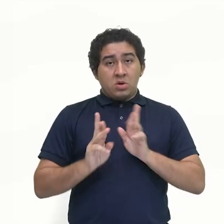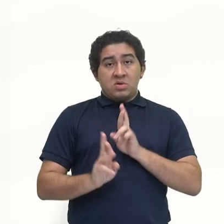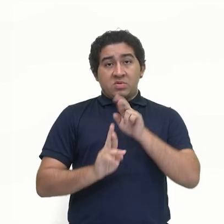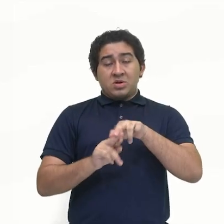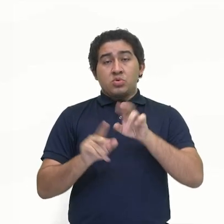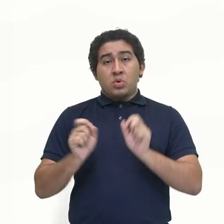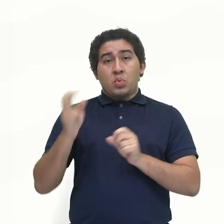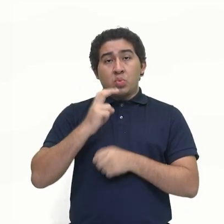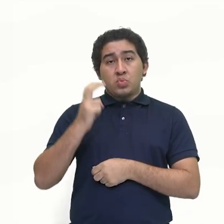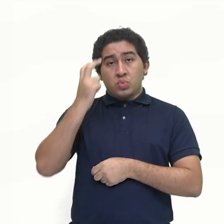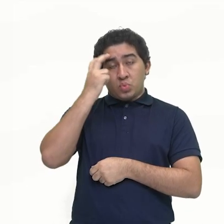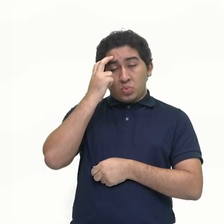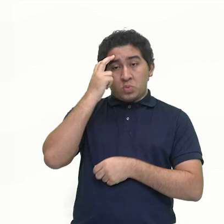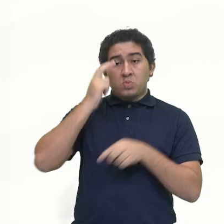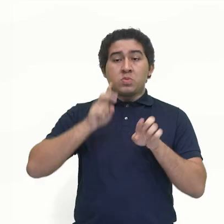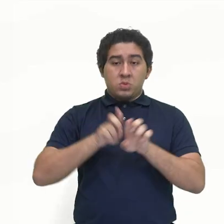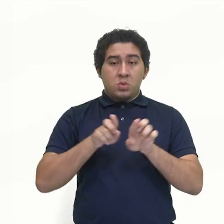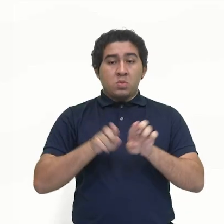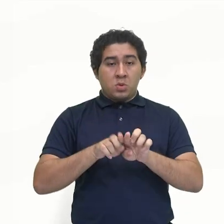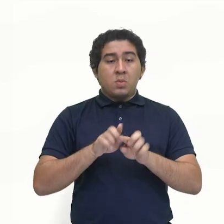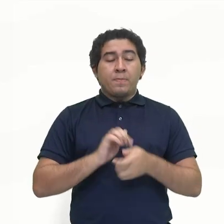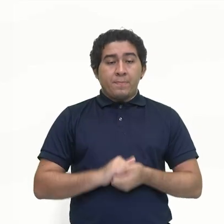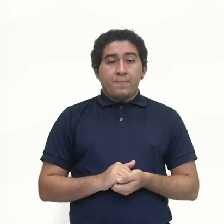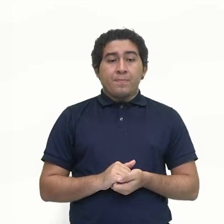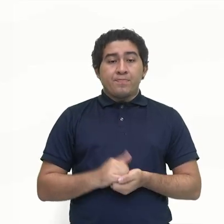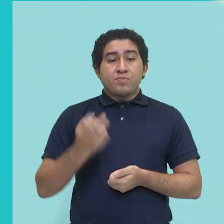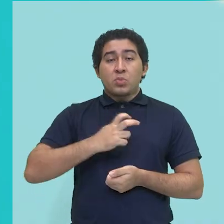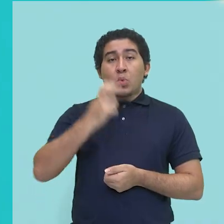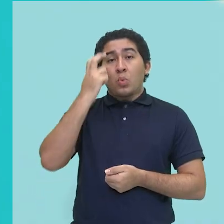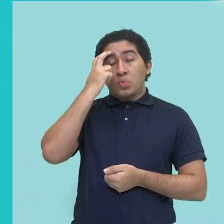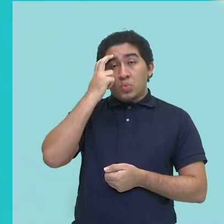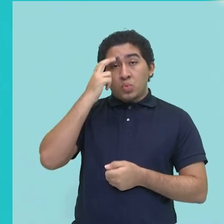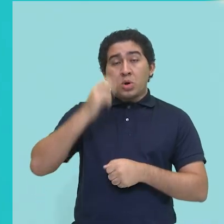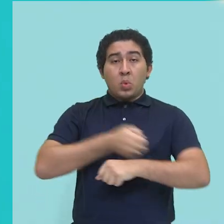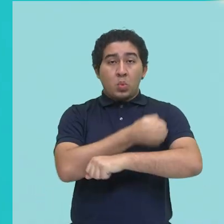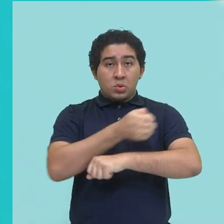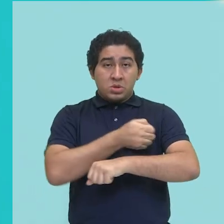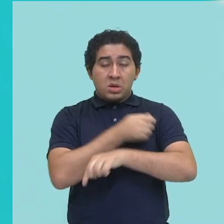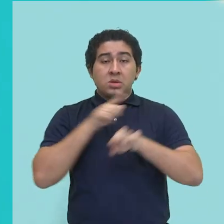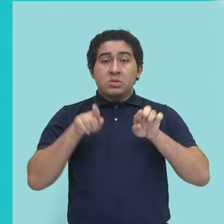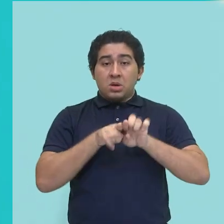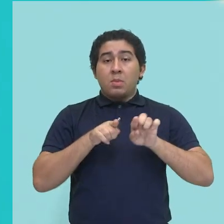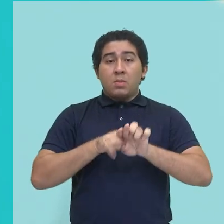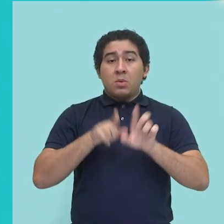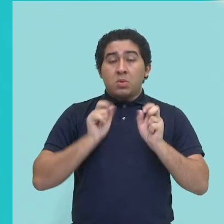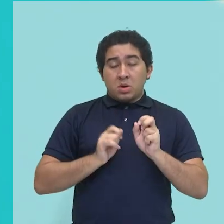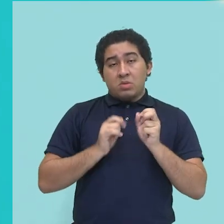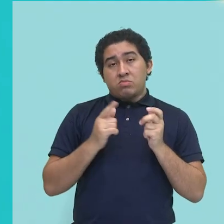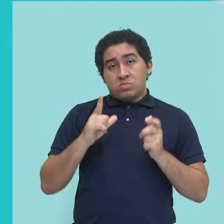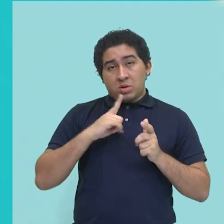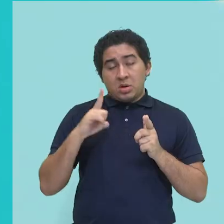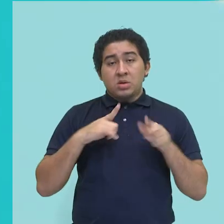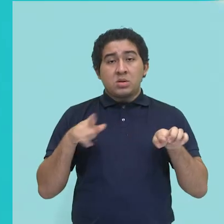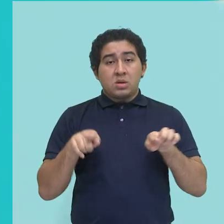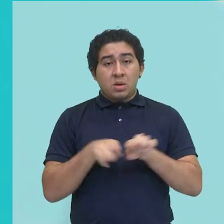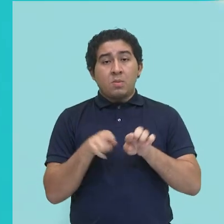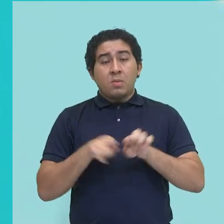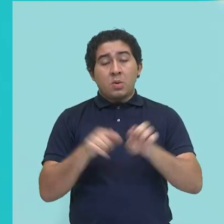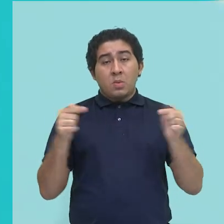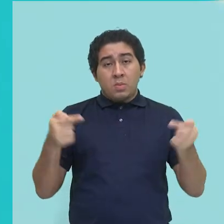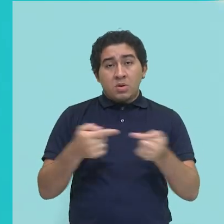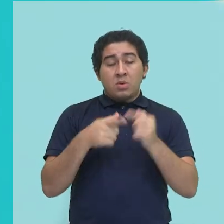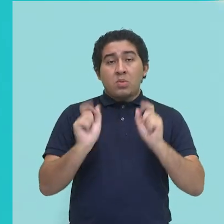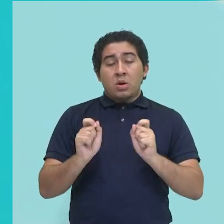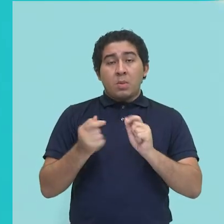sobre cultura, né? Sobre a cultura, sobre a culinária e também pegamos aí um gancho para o